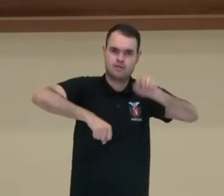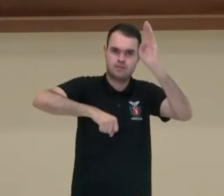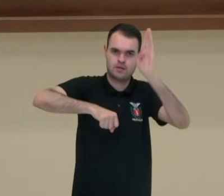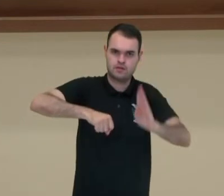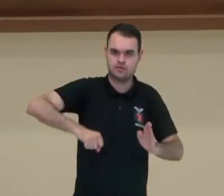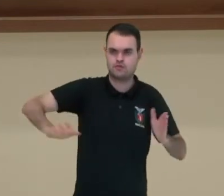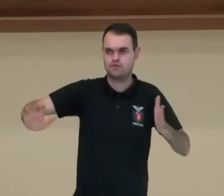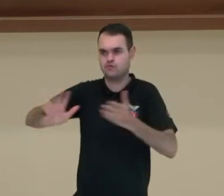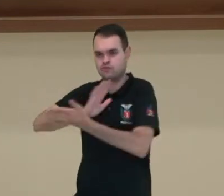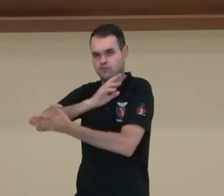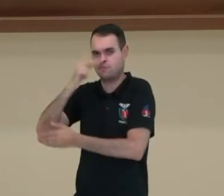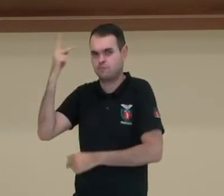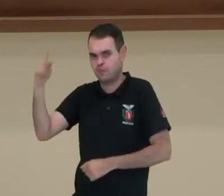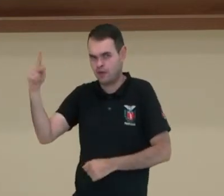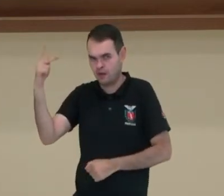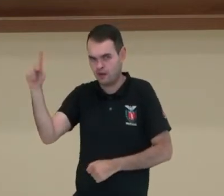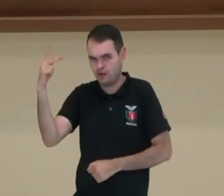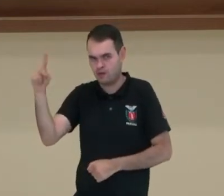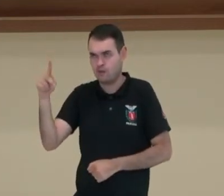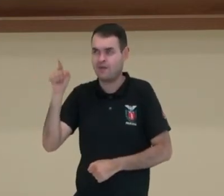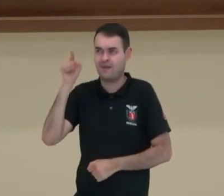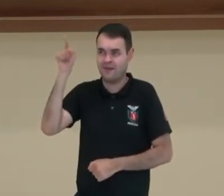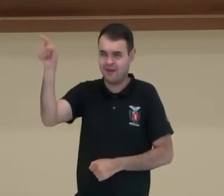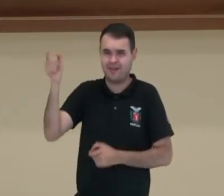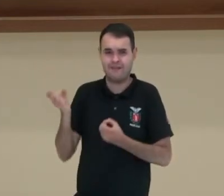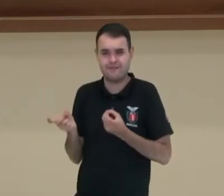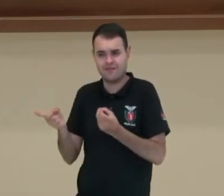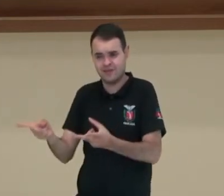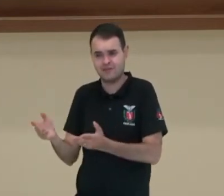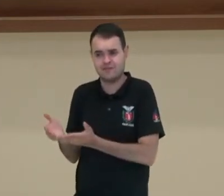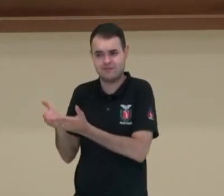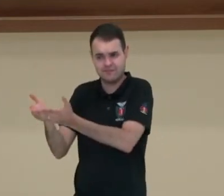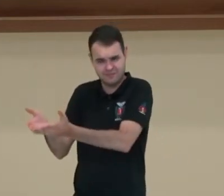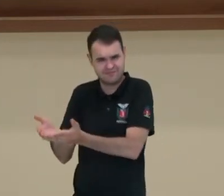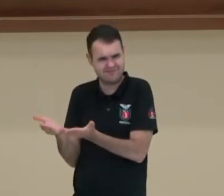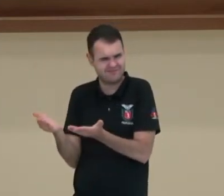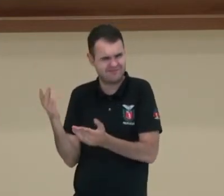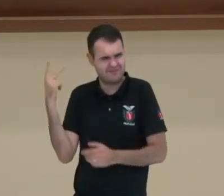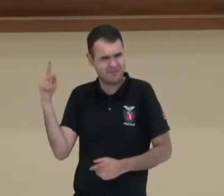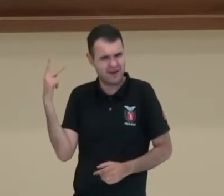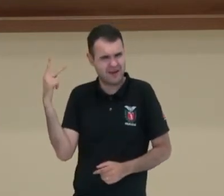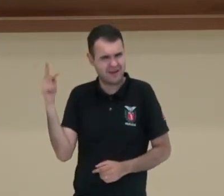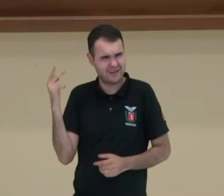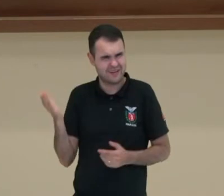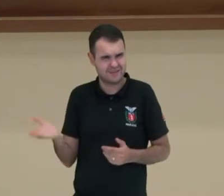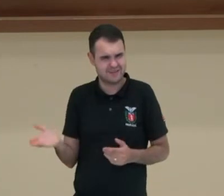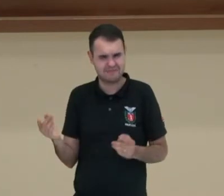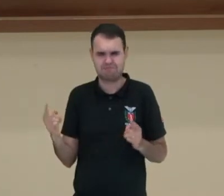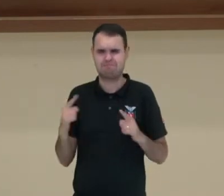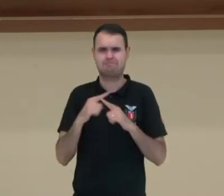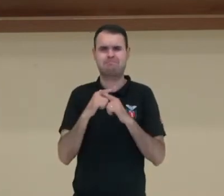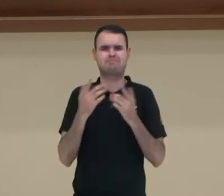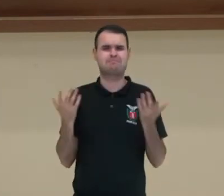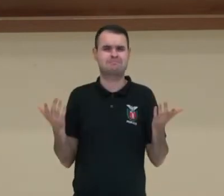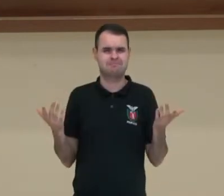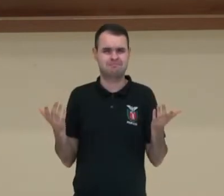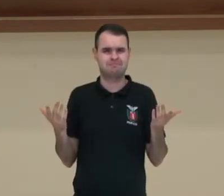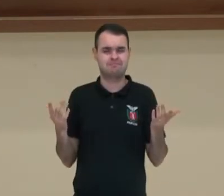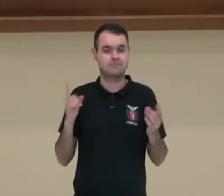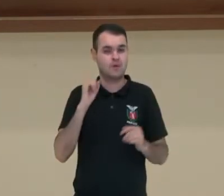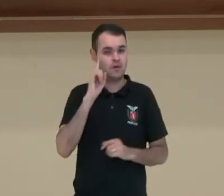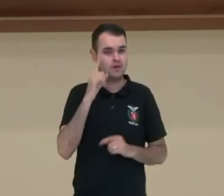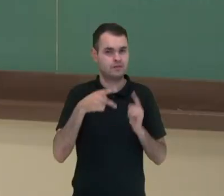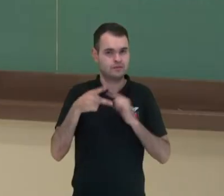destruir o Paraguai, se ela mesma está vendendo navios para o Paraguai? E outra coisa,